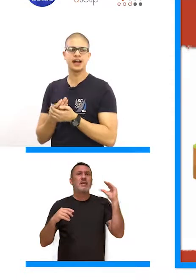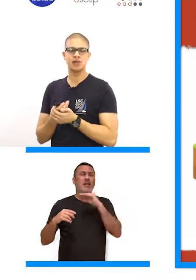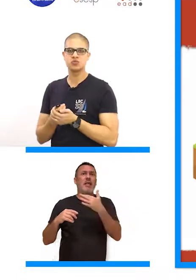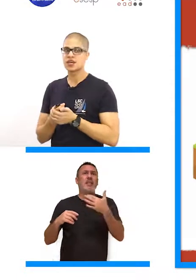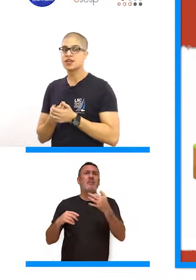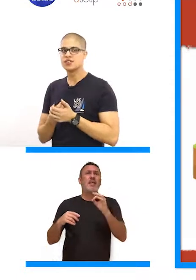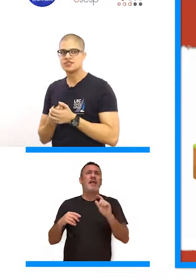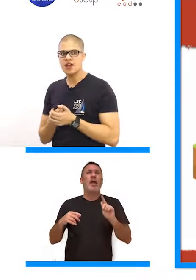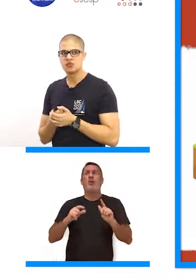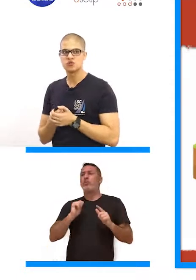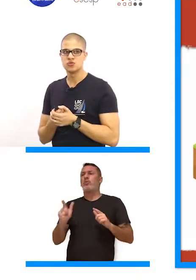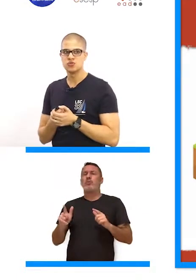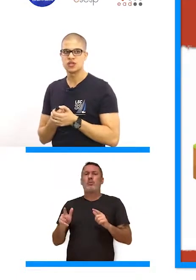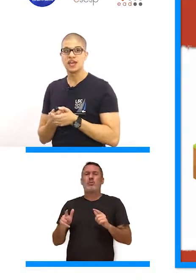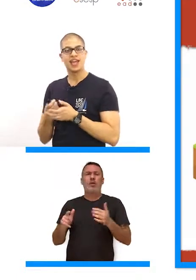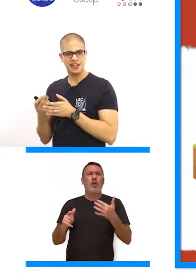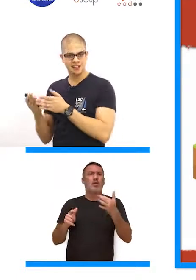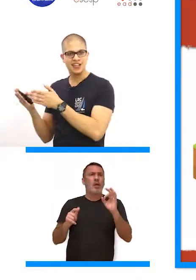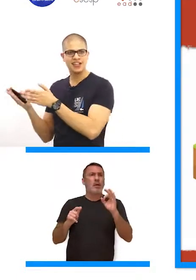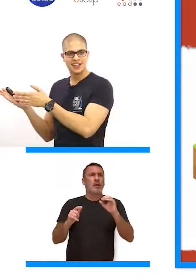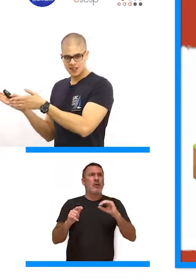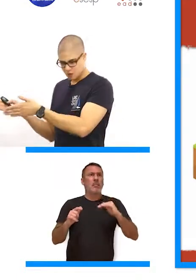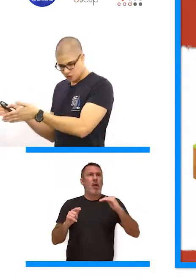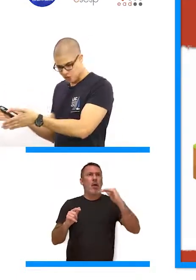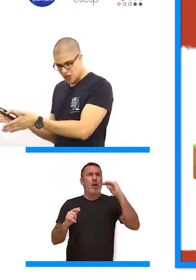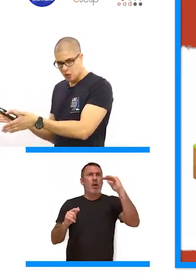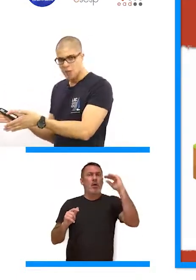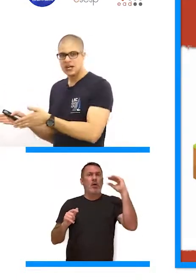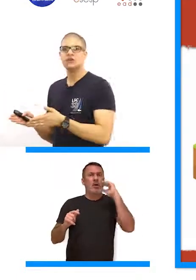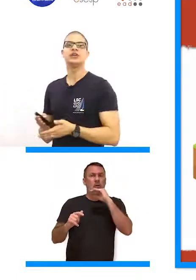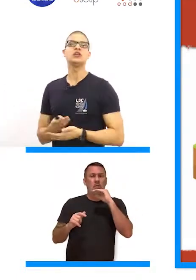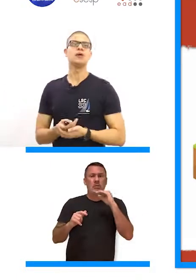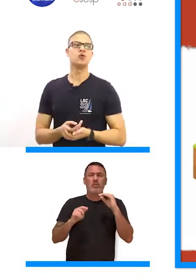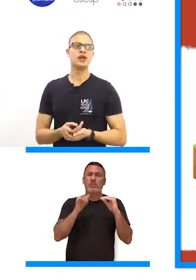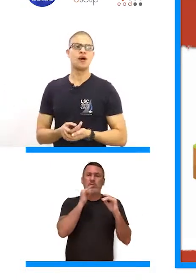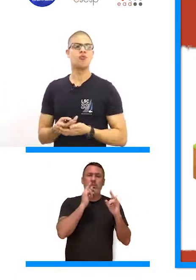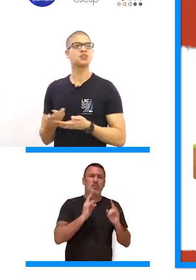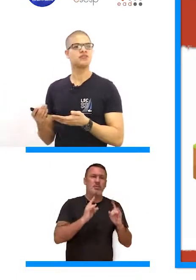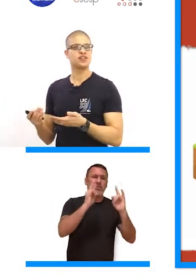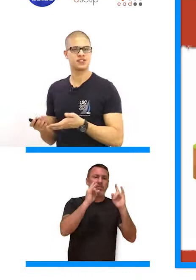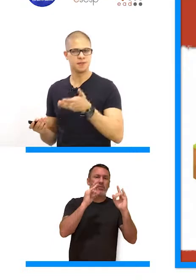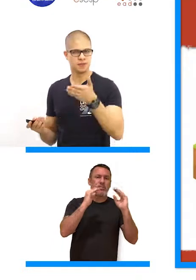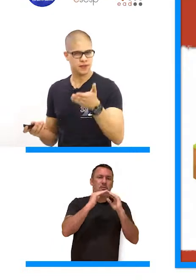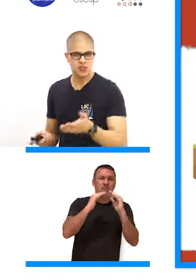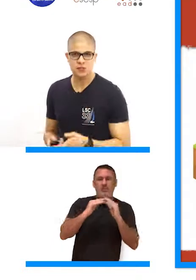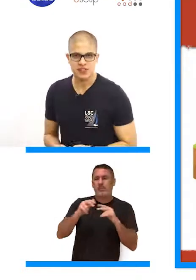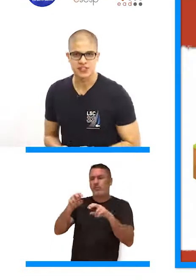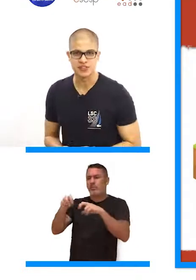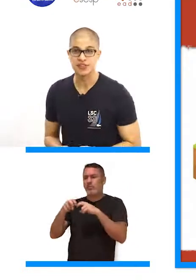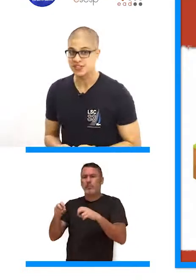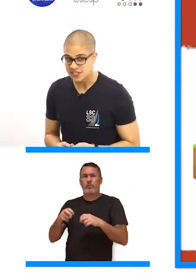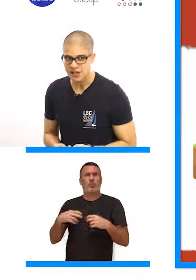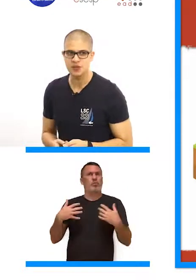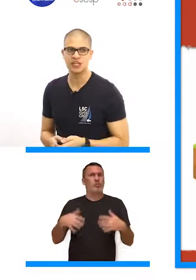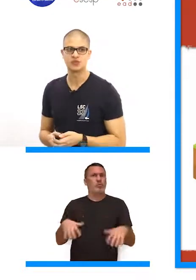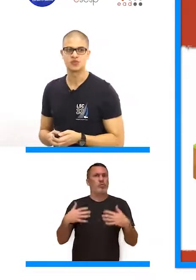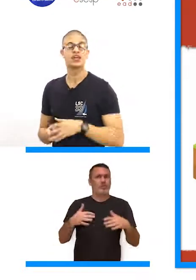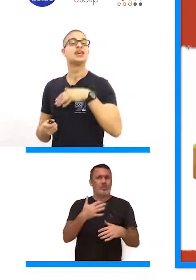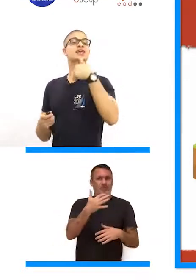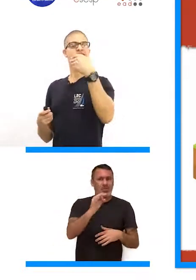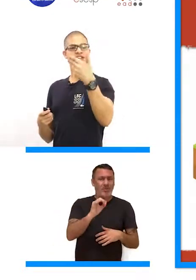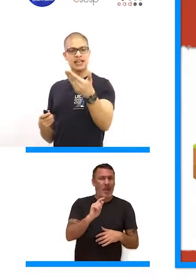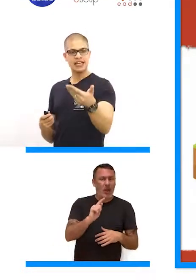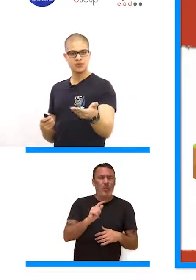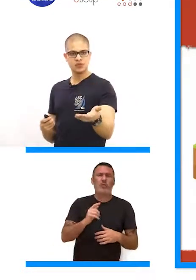10 graus Celsius entre o meio urbano e o meio rural. Uma diferença expressiva, certo,